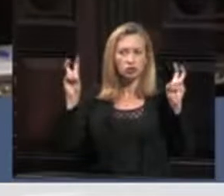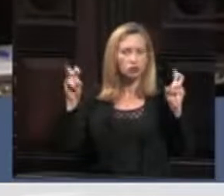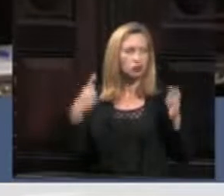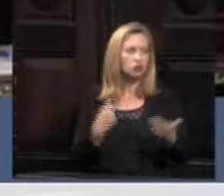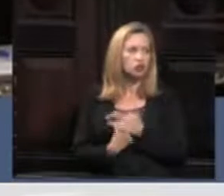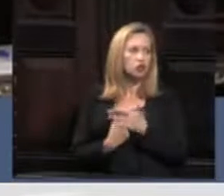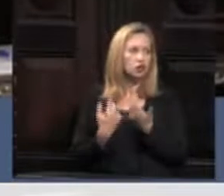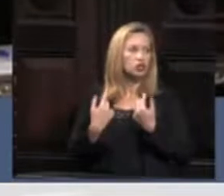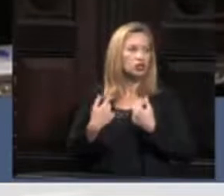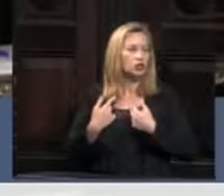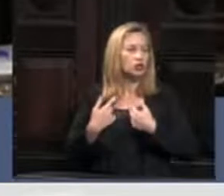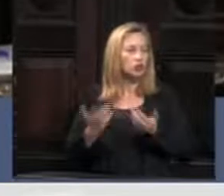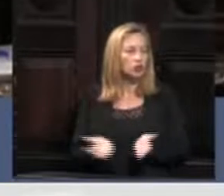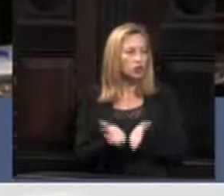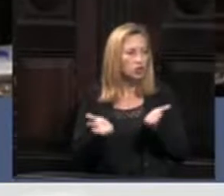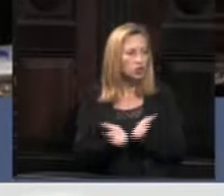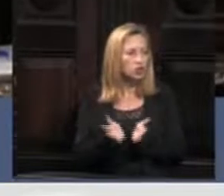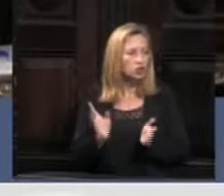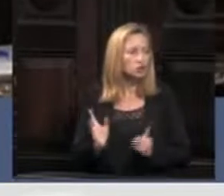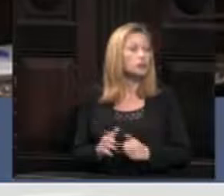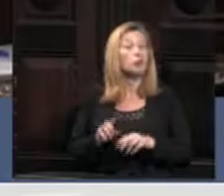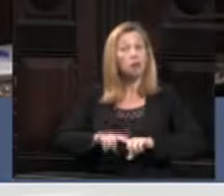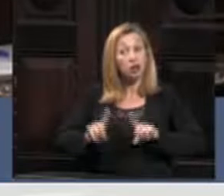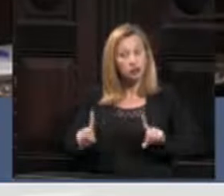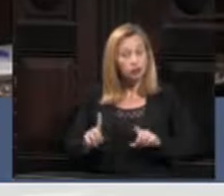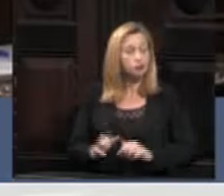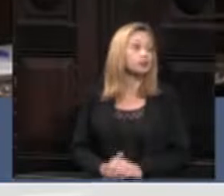tem outras matérias, mas